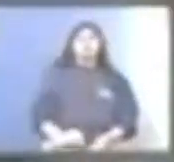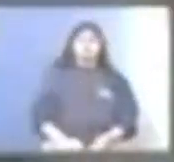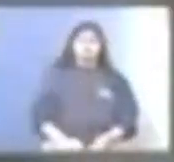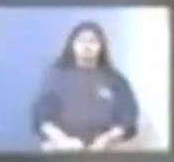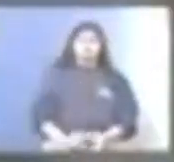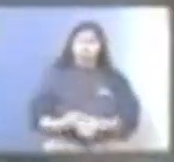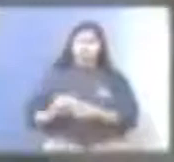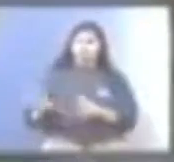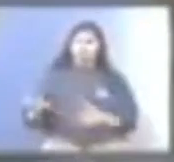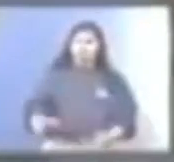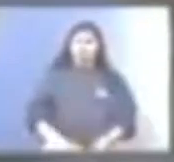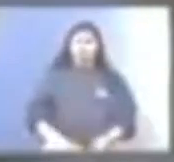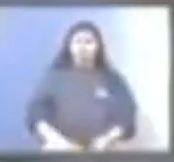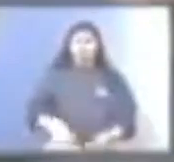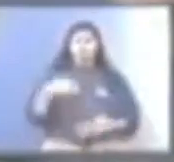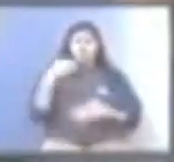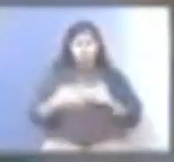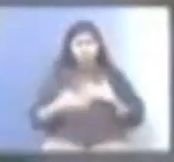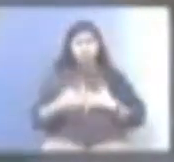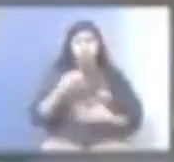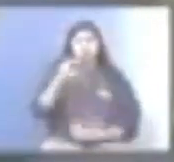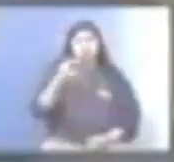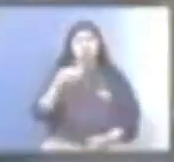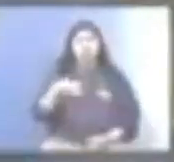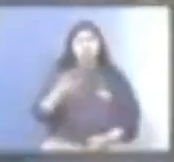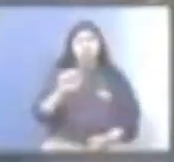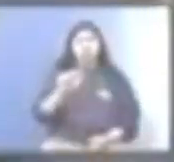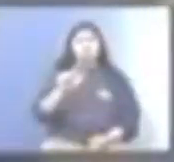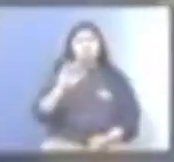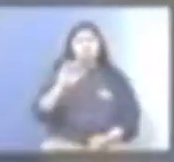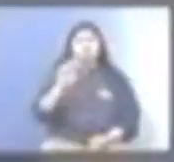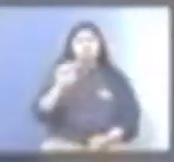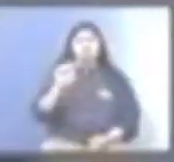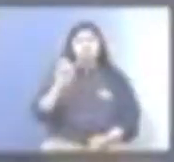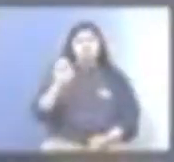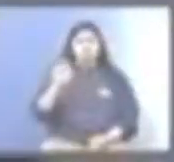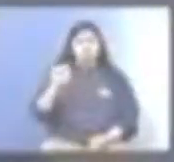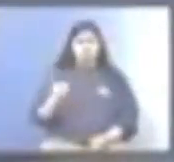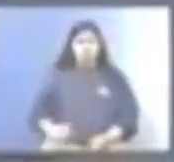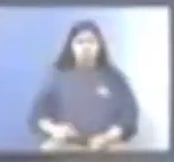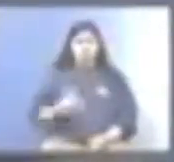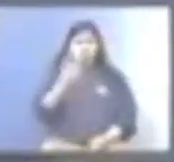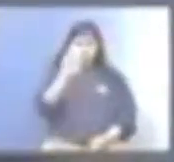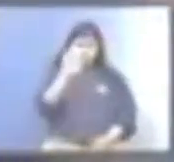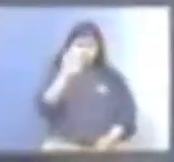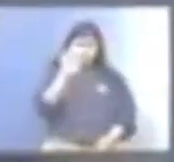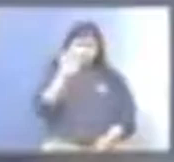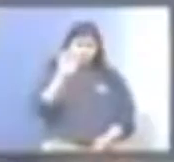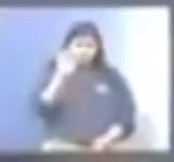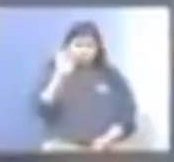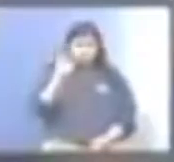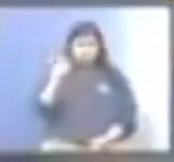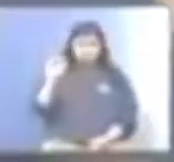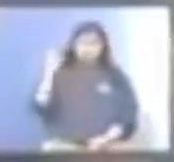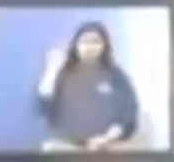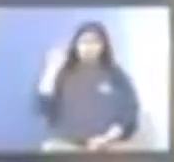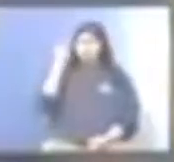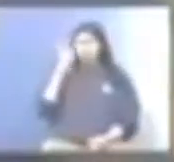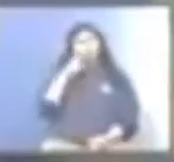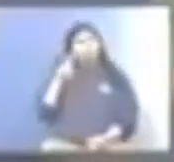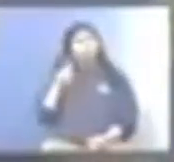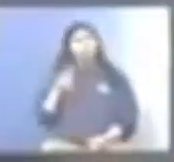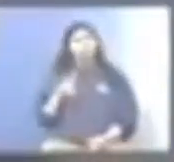colocar na frente as suas qualidades. E você, os seus defeitos você põe atrás, para você não ver os seus